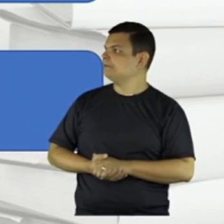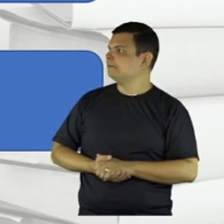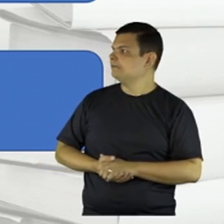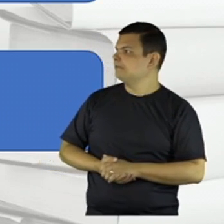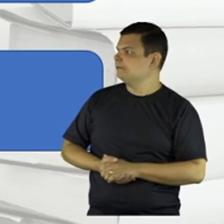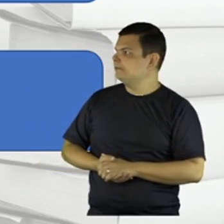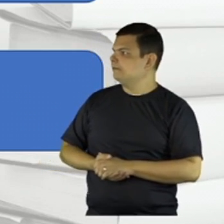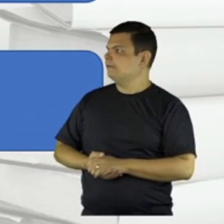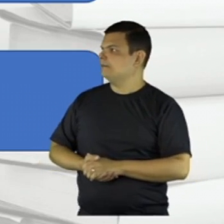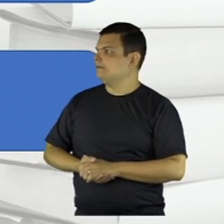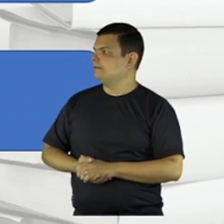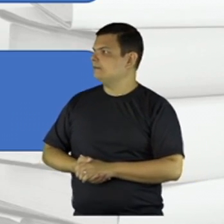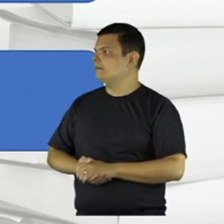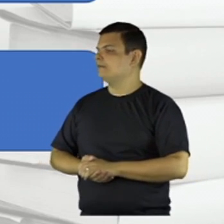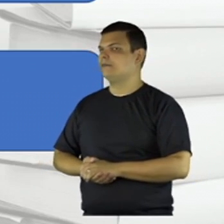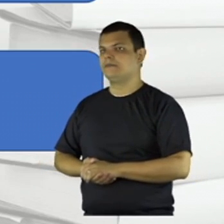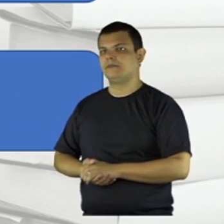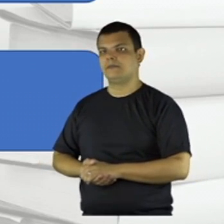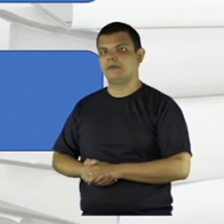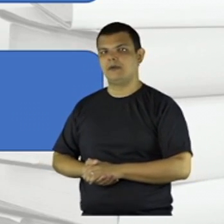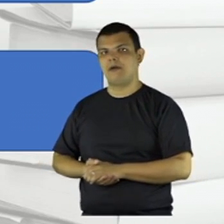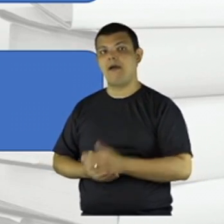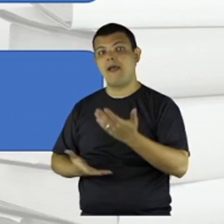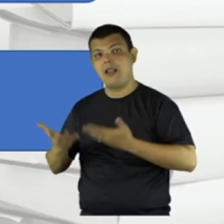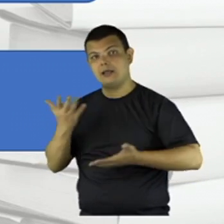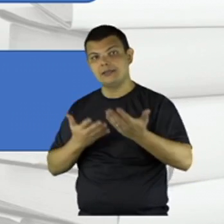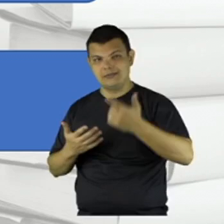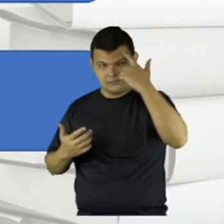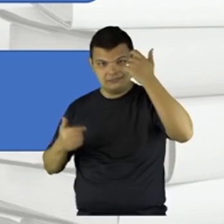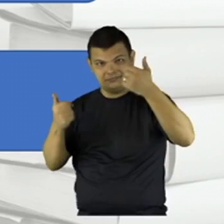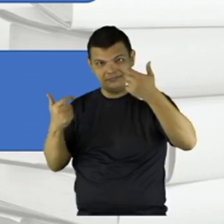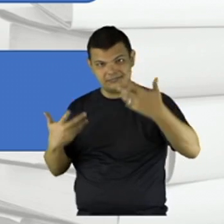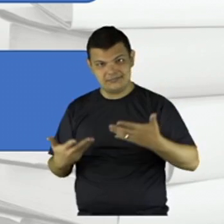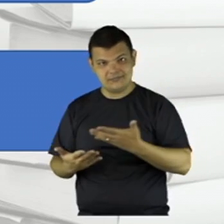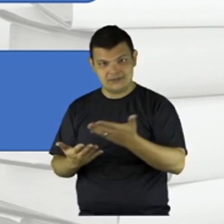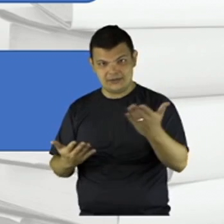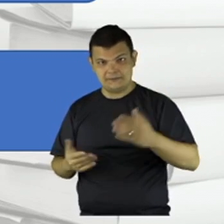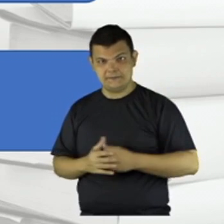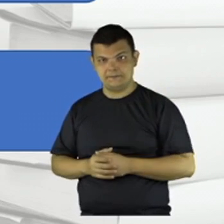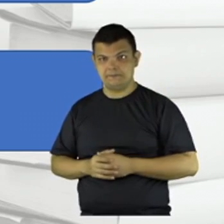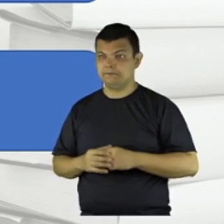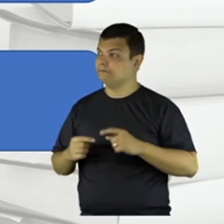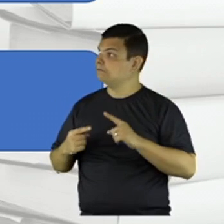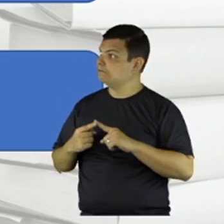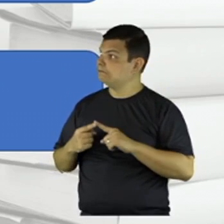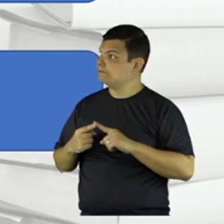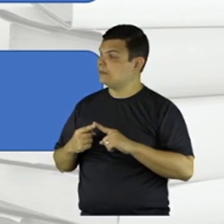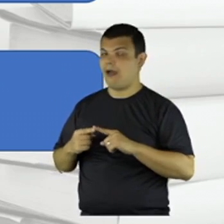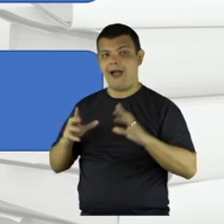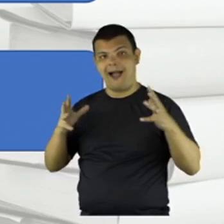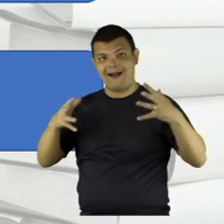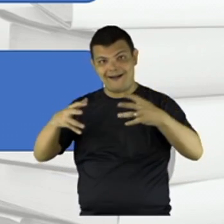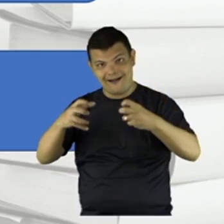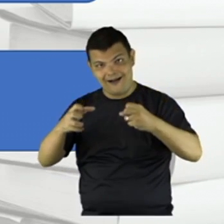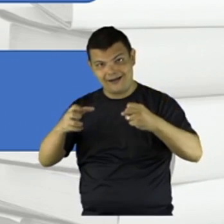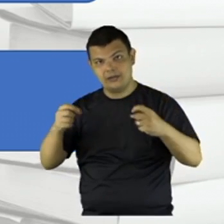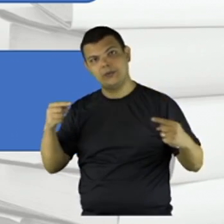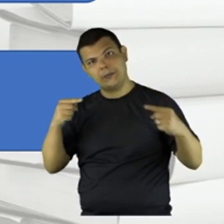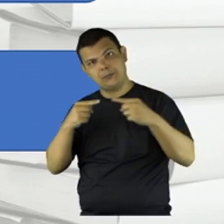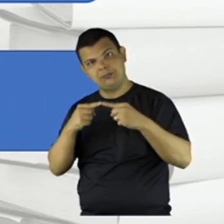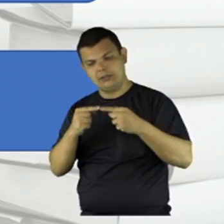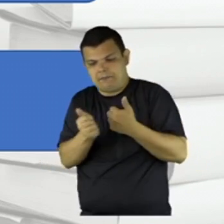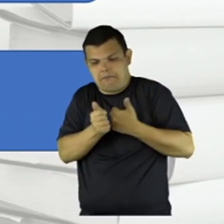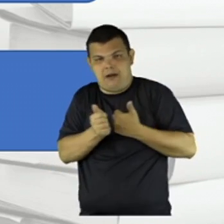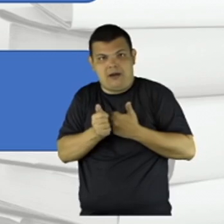só, aquela relação que eu falei para vocês. As lutas de agarre se relacionam com as lutas de